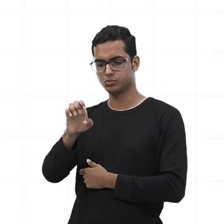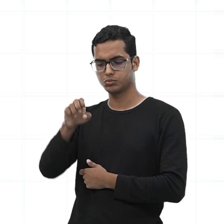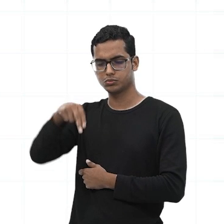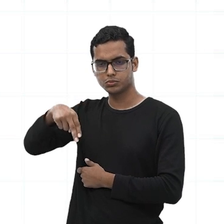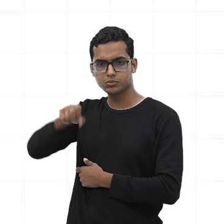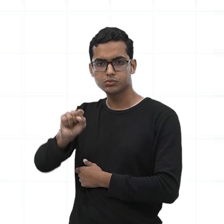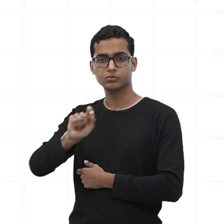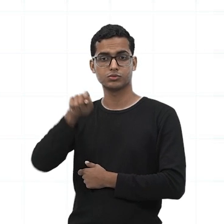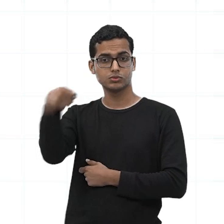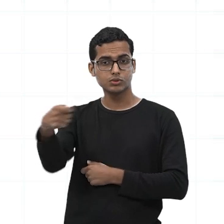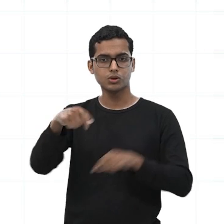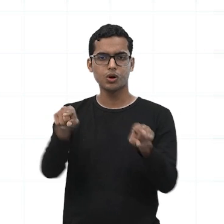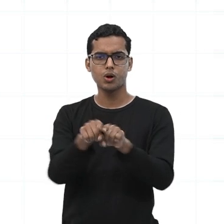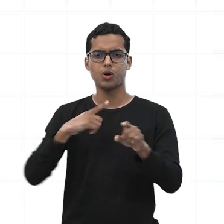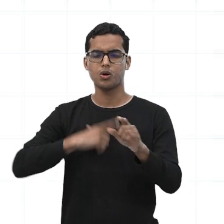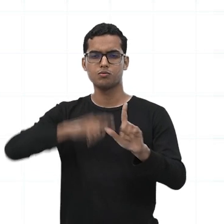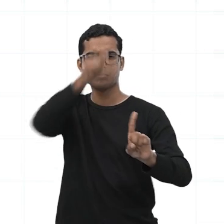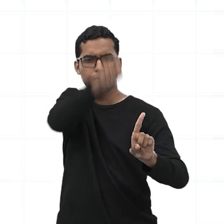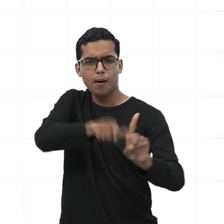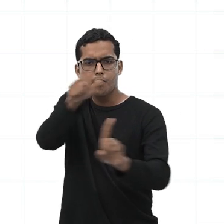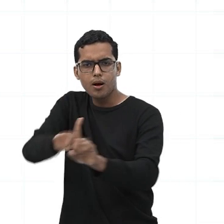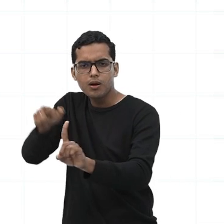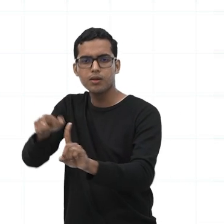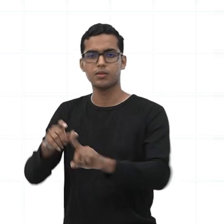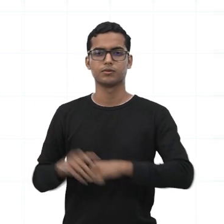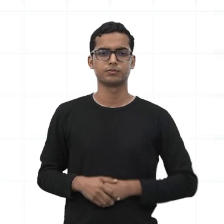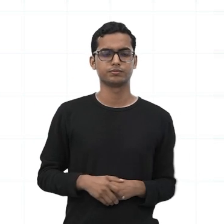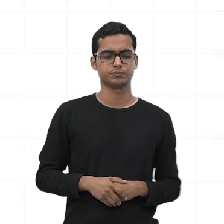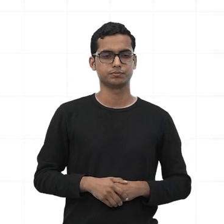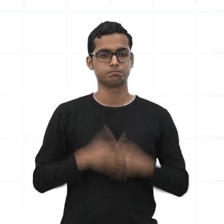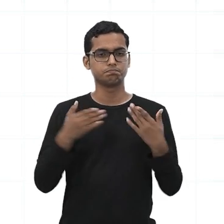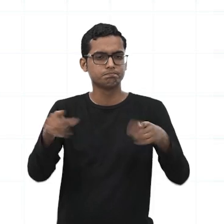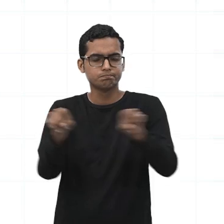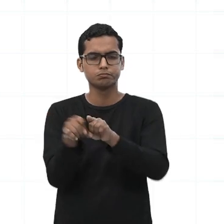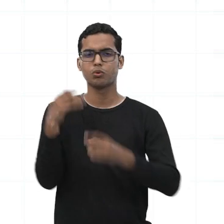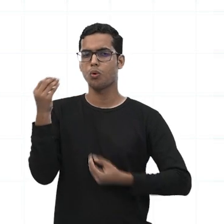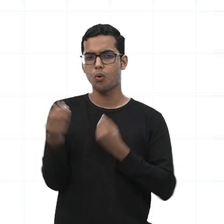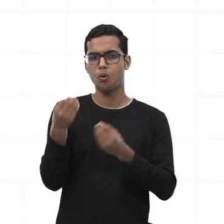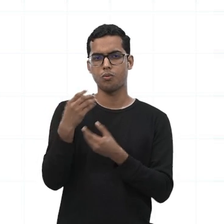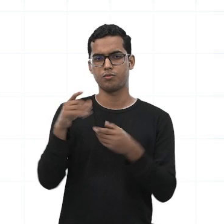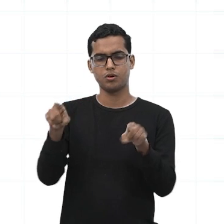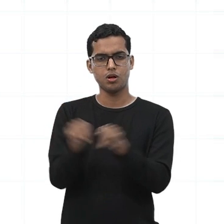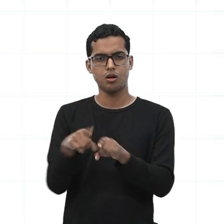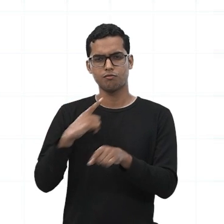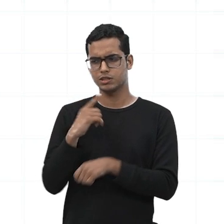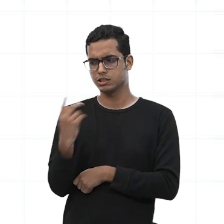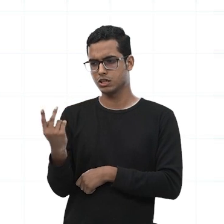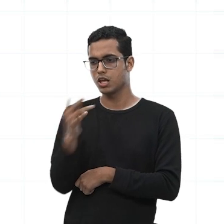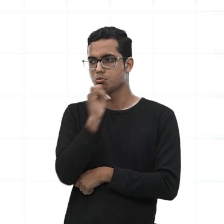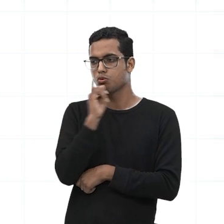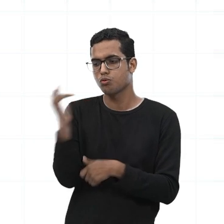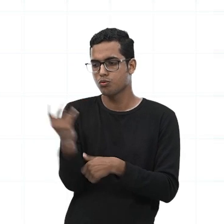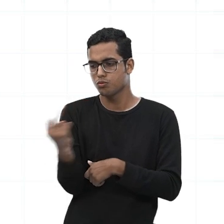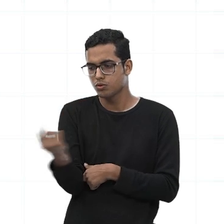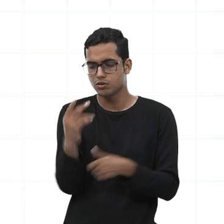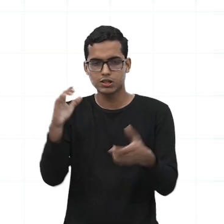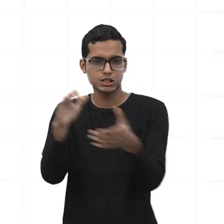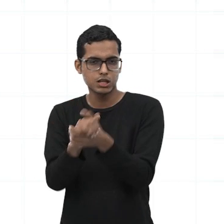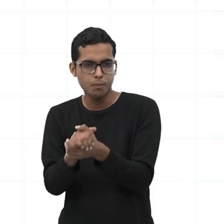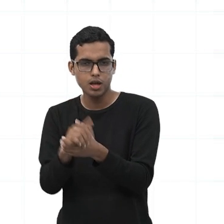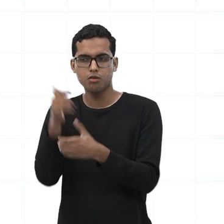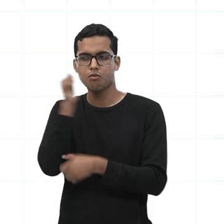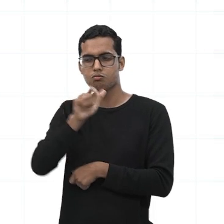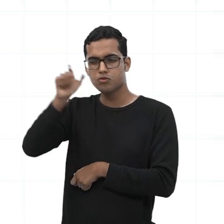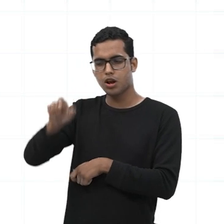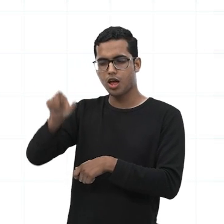essa história. É um casal, por exemplo, Romeu e Julieta. Como é que é a característica desse casal? Como é que a menina, ela é alta, ela